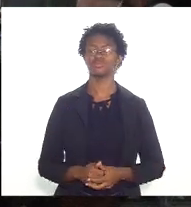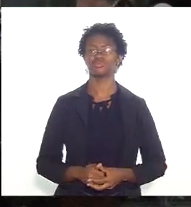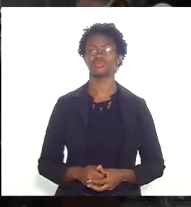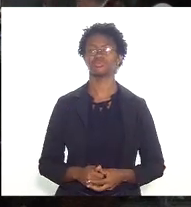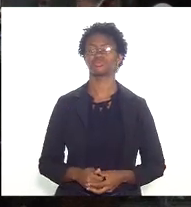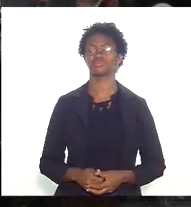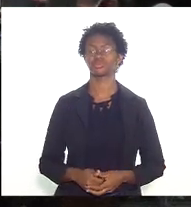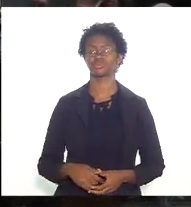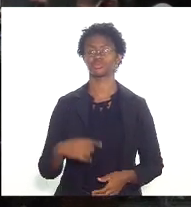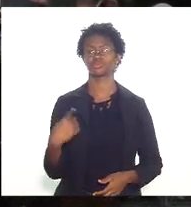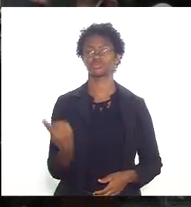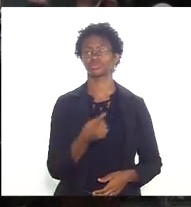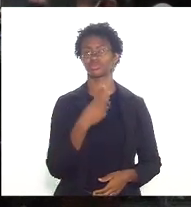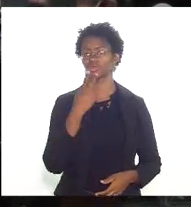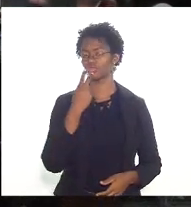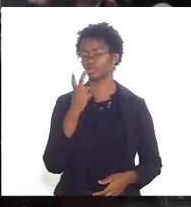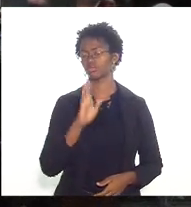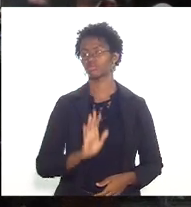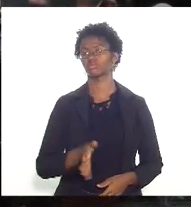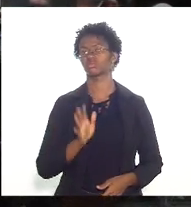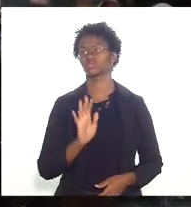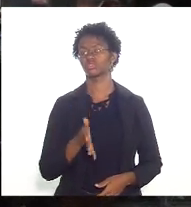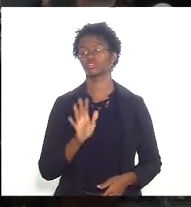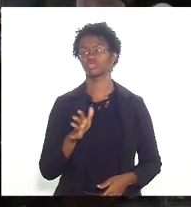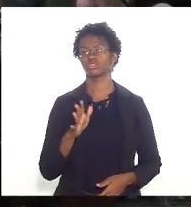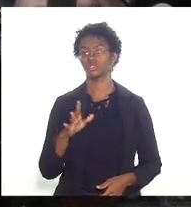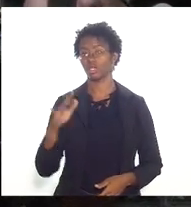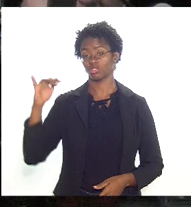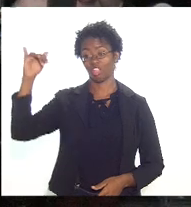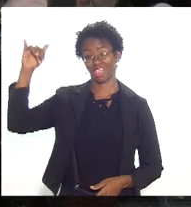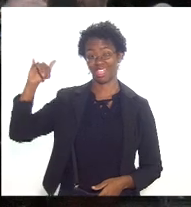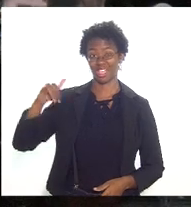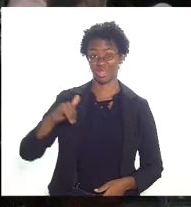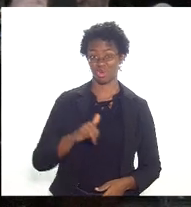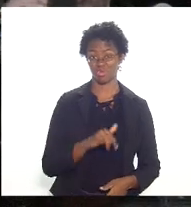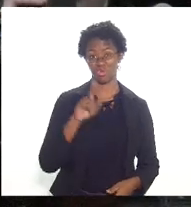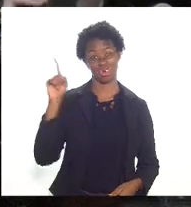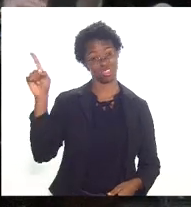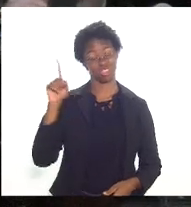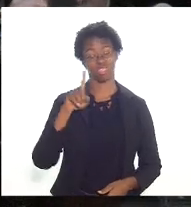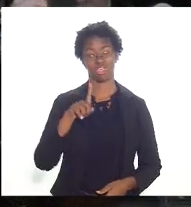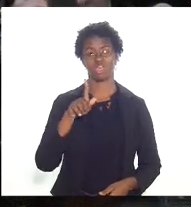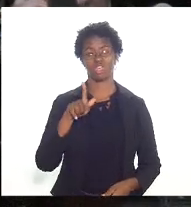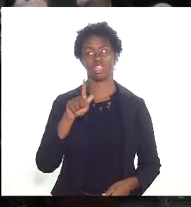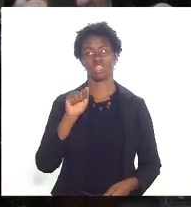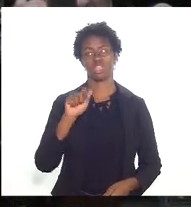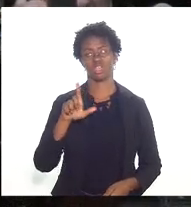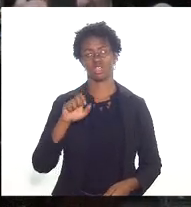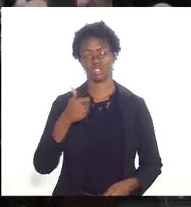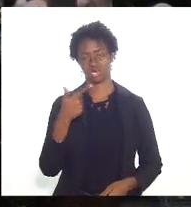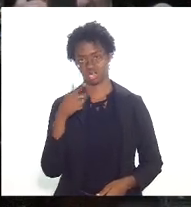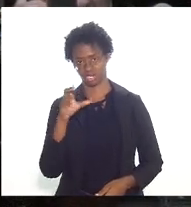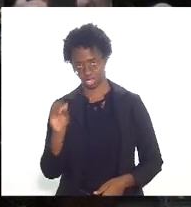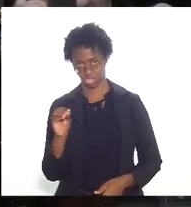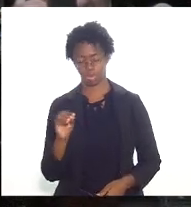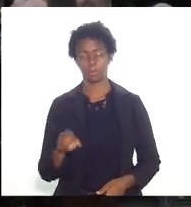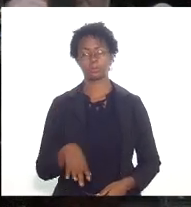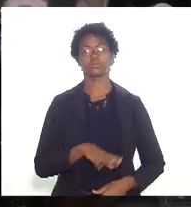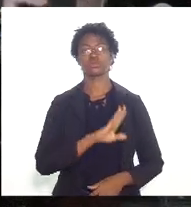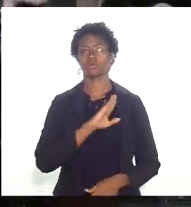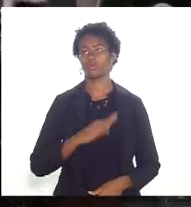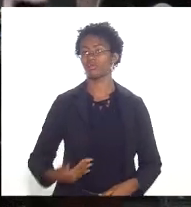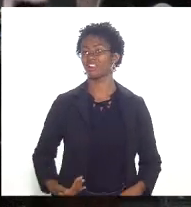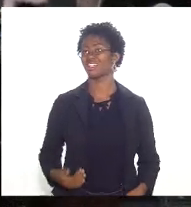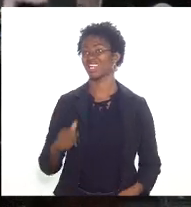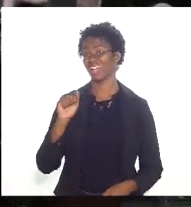já falamos a hoje em relação ao Aeroporto do Galeão o que o governo que ANAC